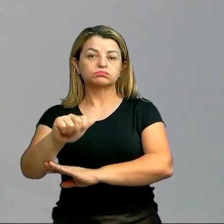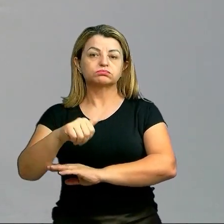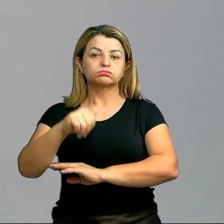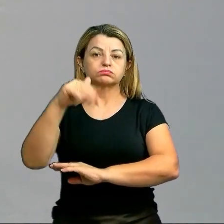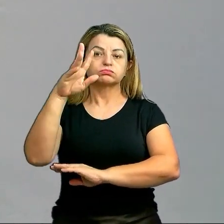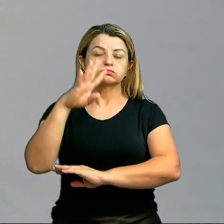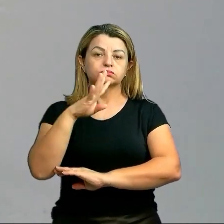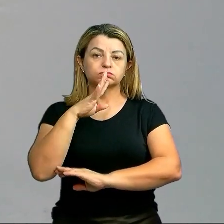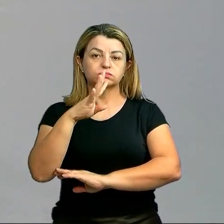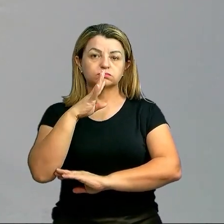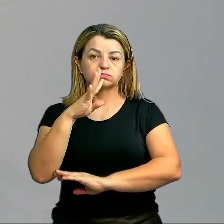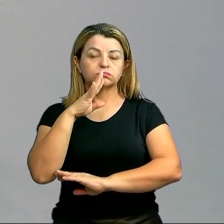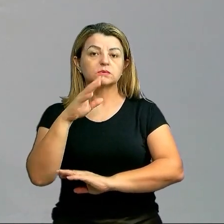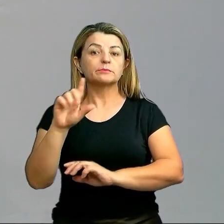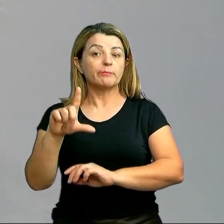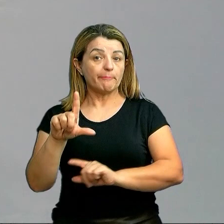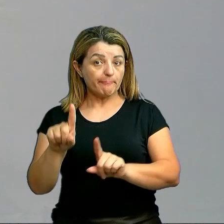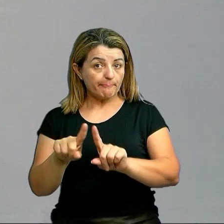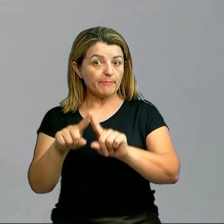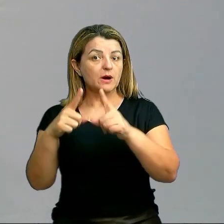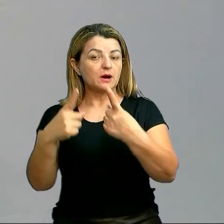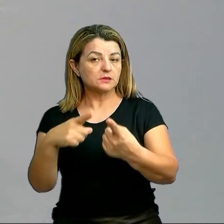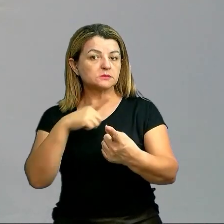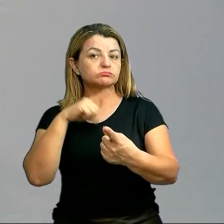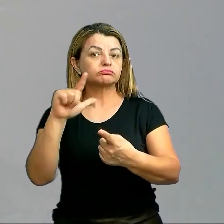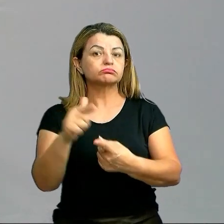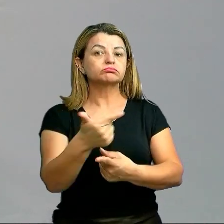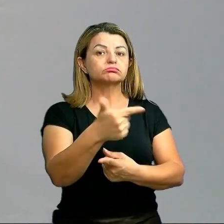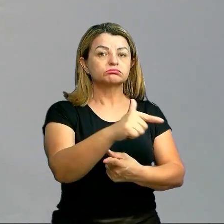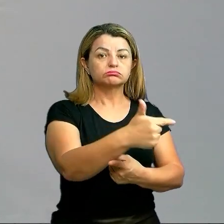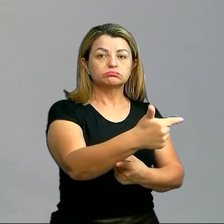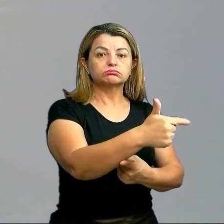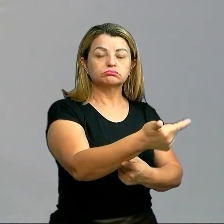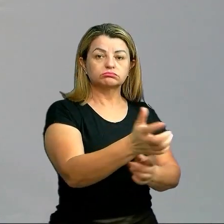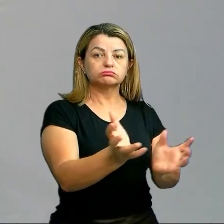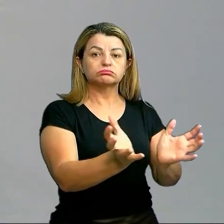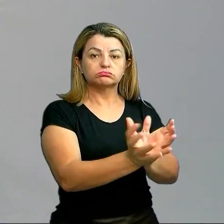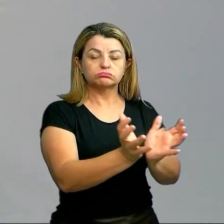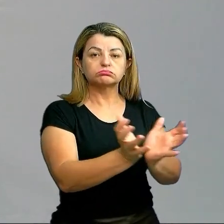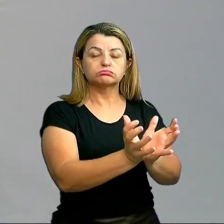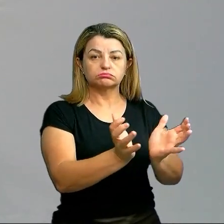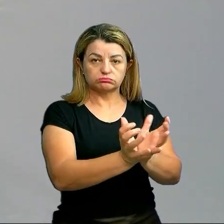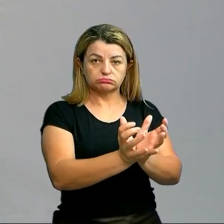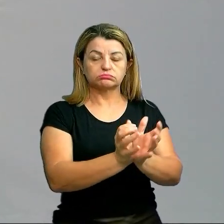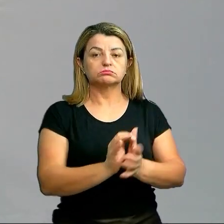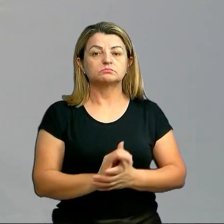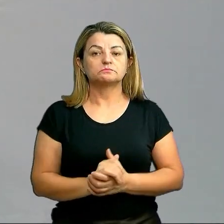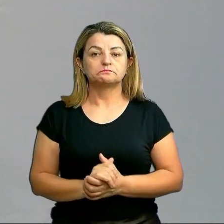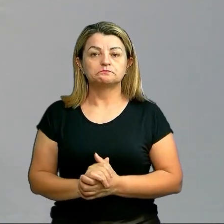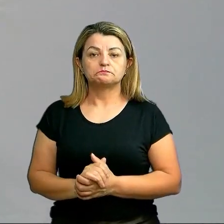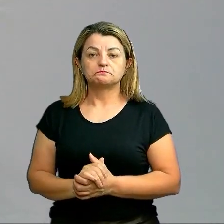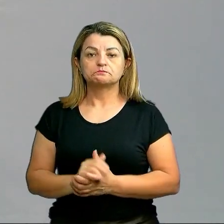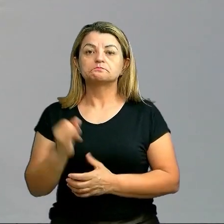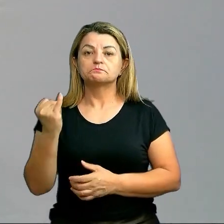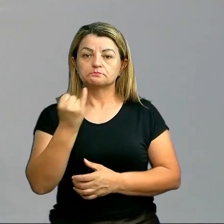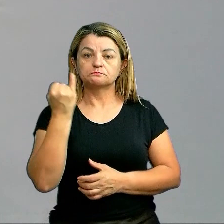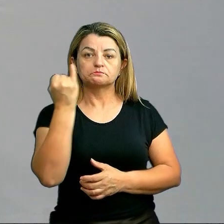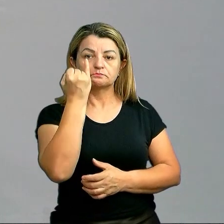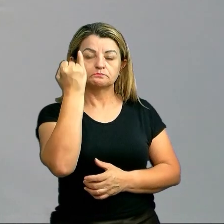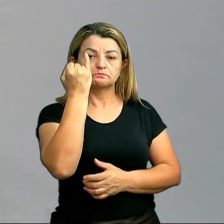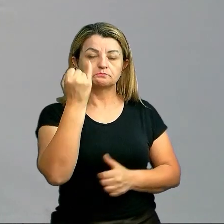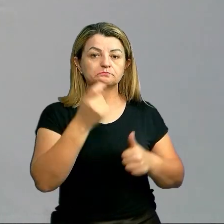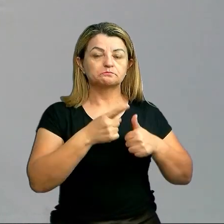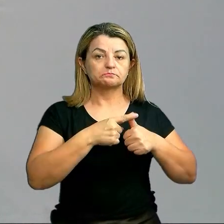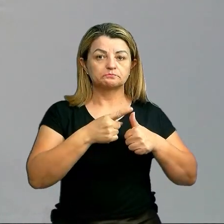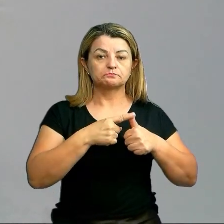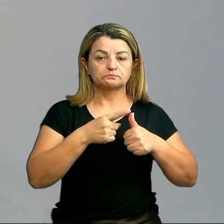tão importantes quanto, apesar de algumas serem não tão assim conhecidas. É importante primeiro